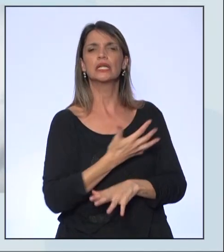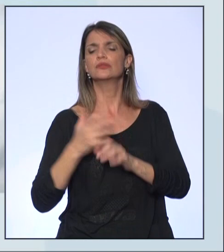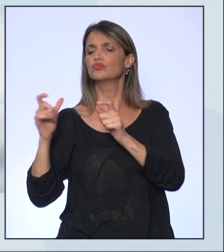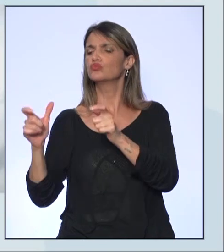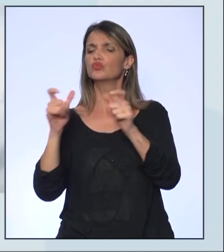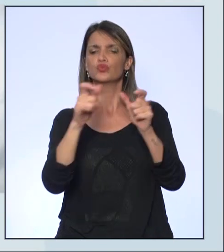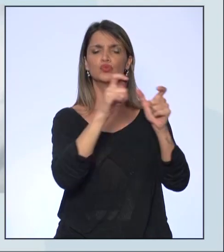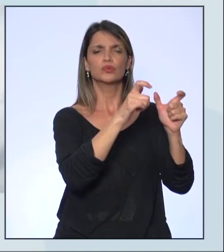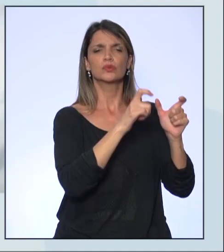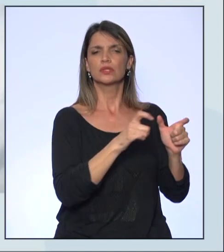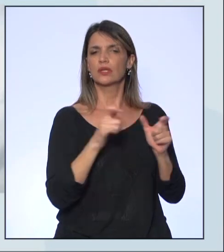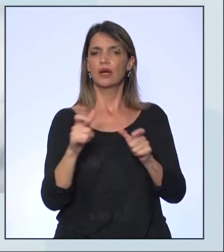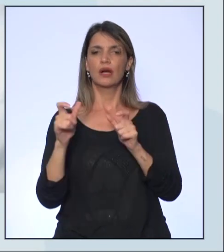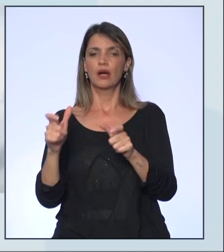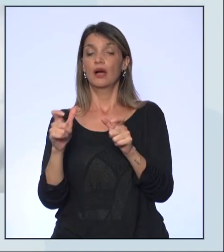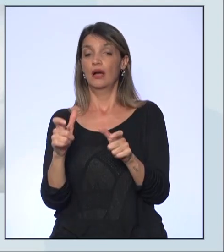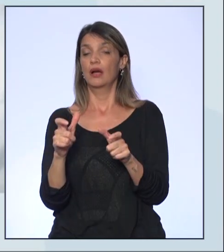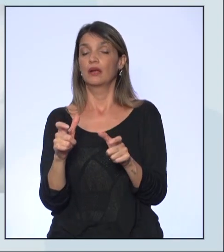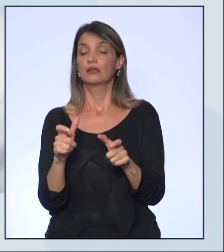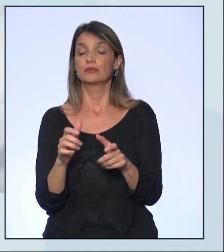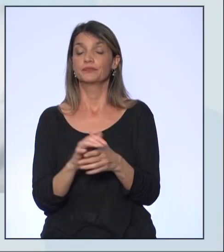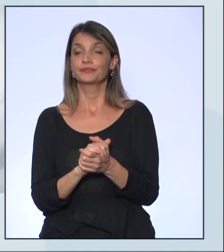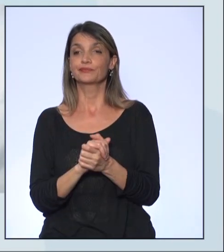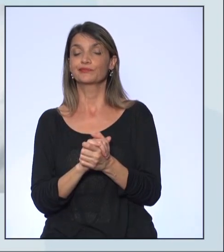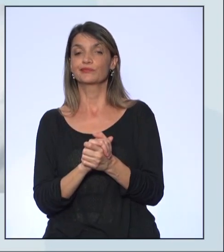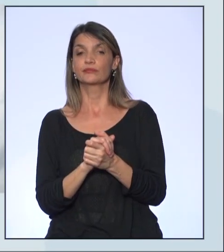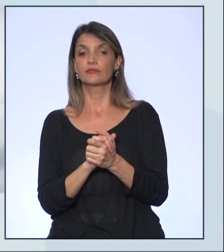locais particularmente